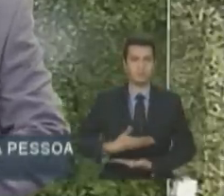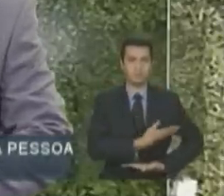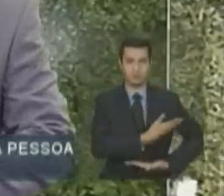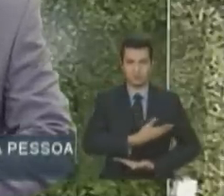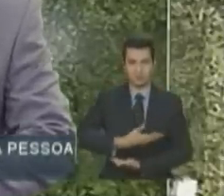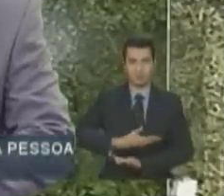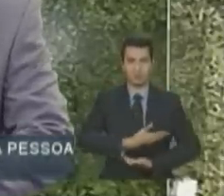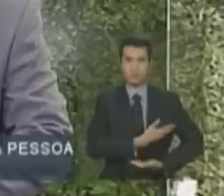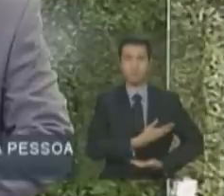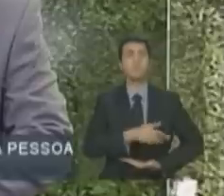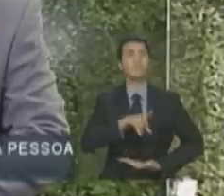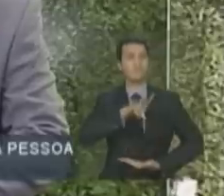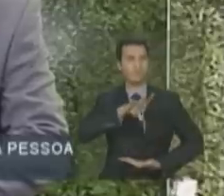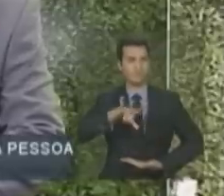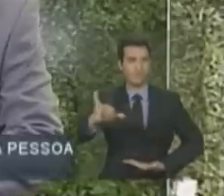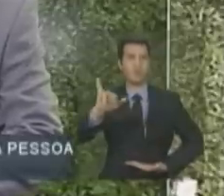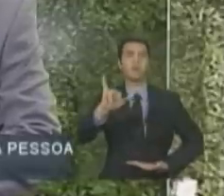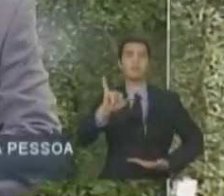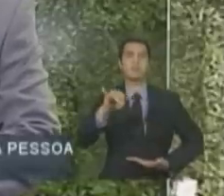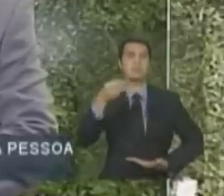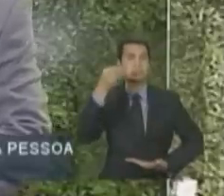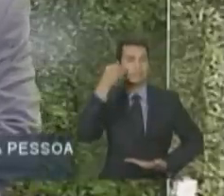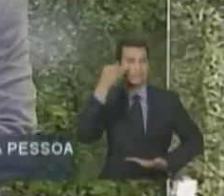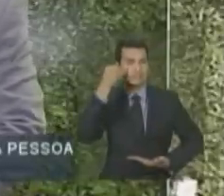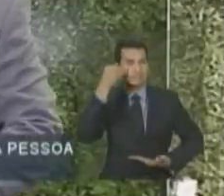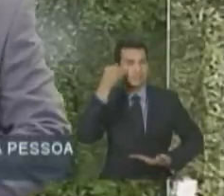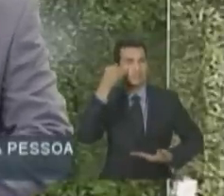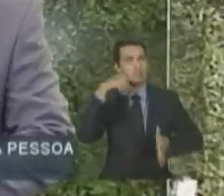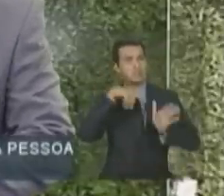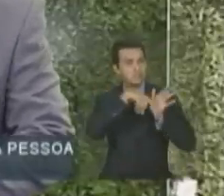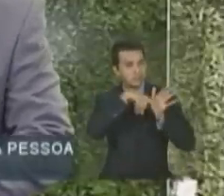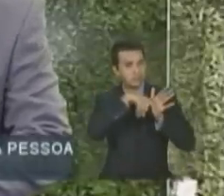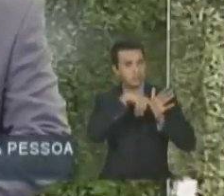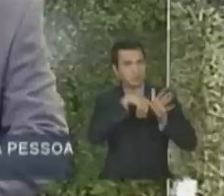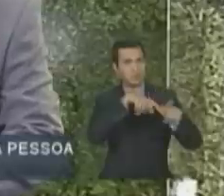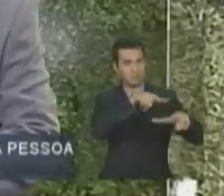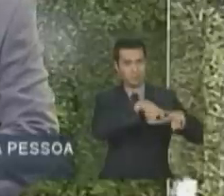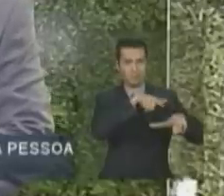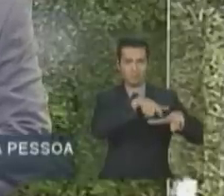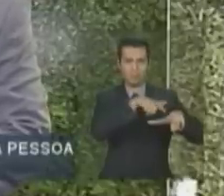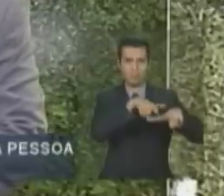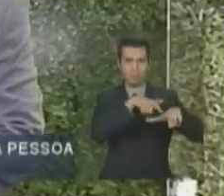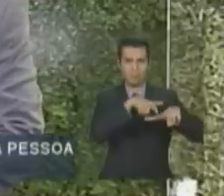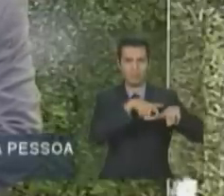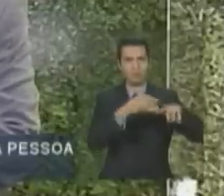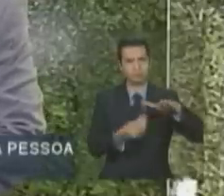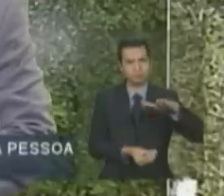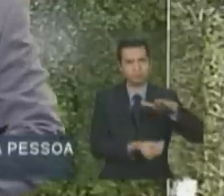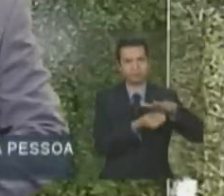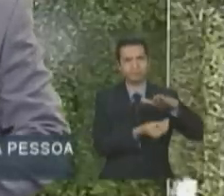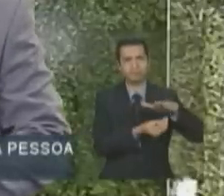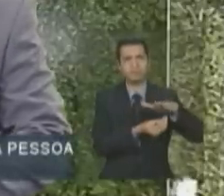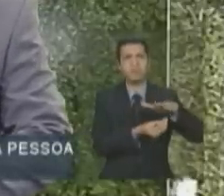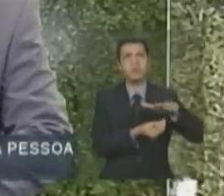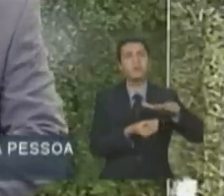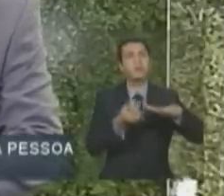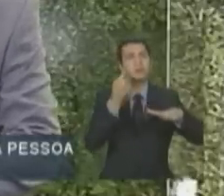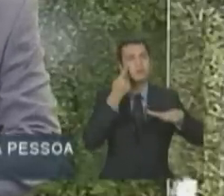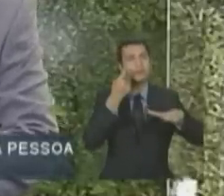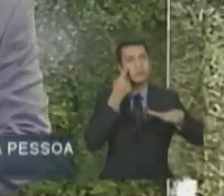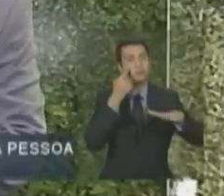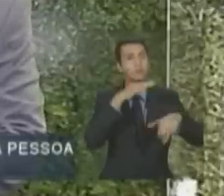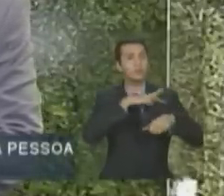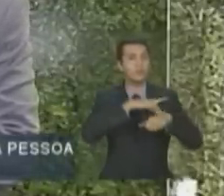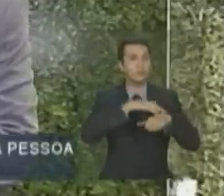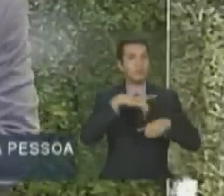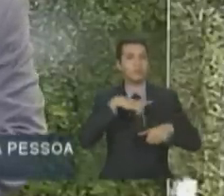passarão pelo diagnóstico. Todas as crianças passarão pelo diagnóstico. E o acompanhamento,